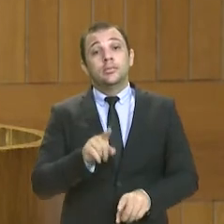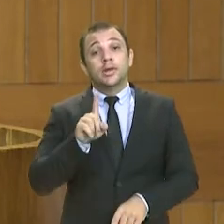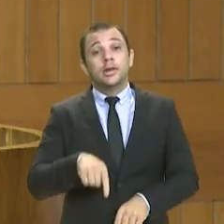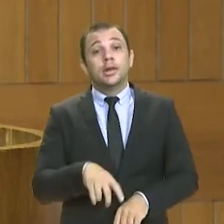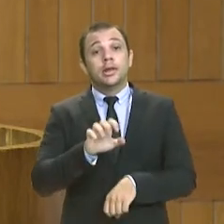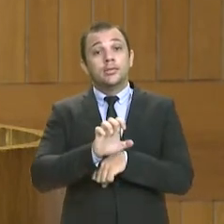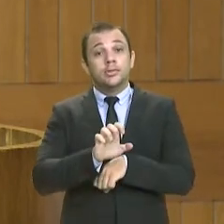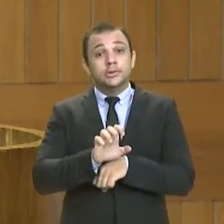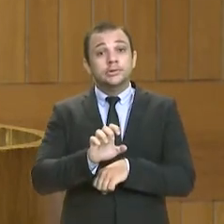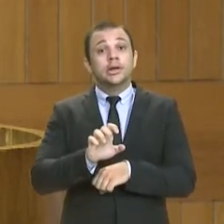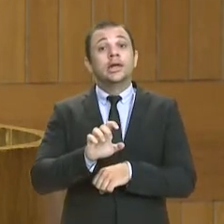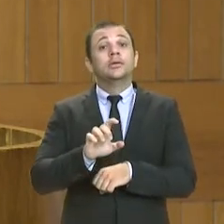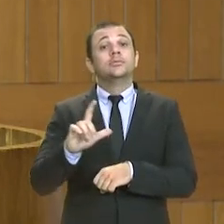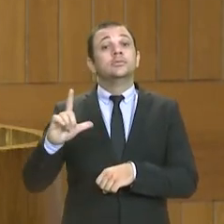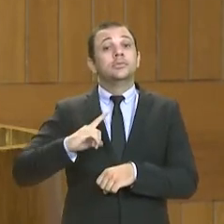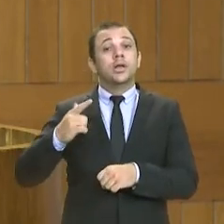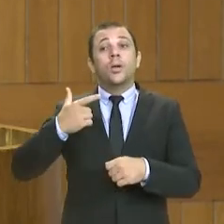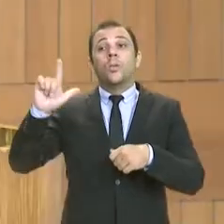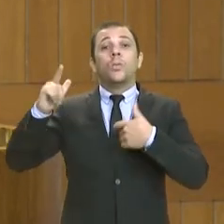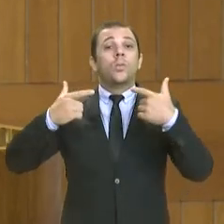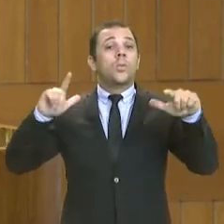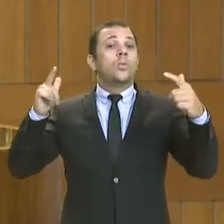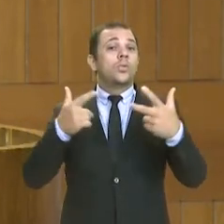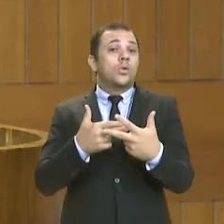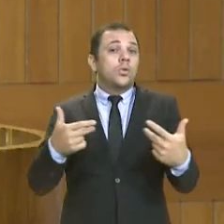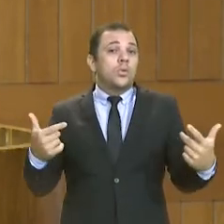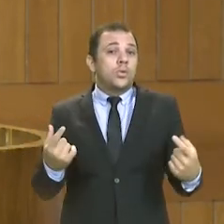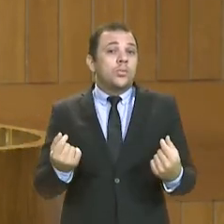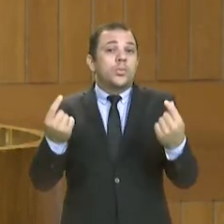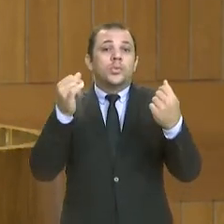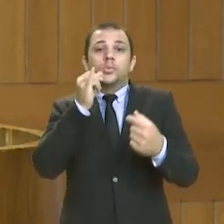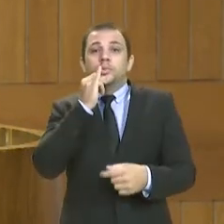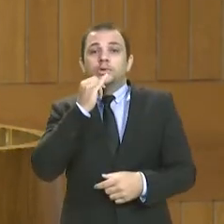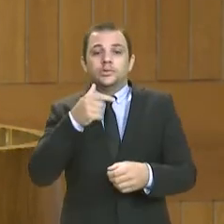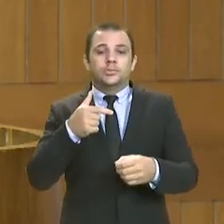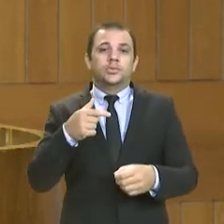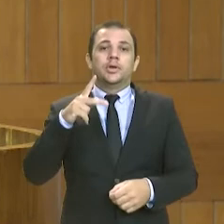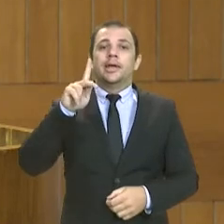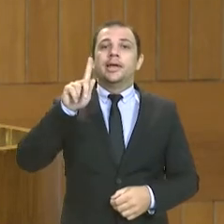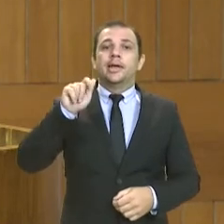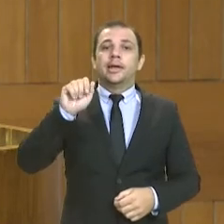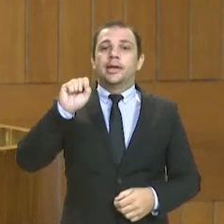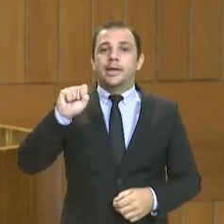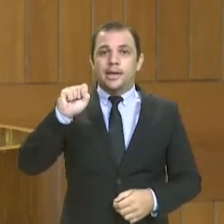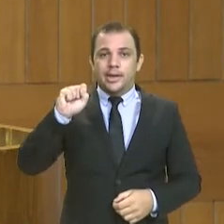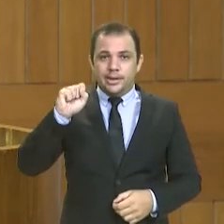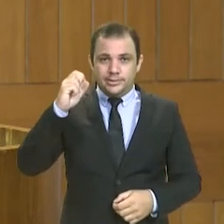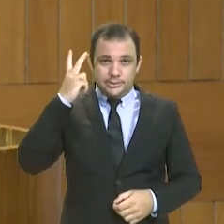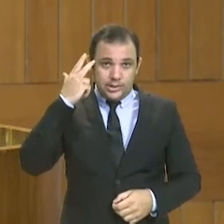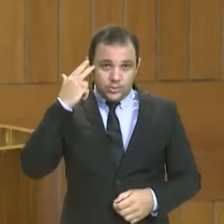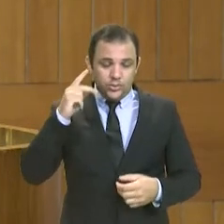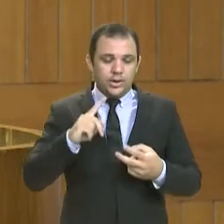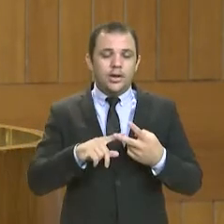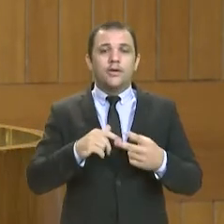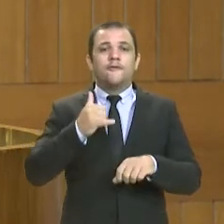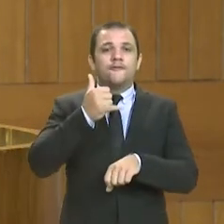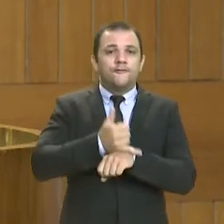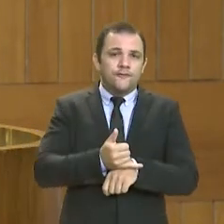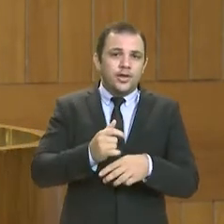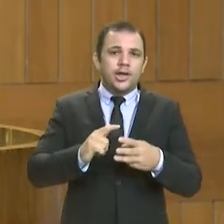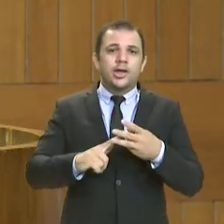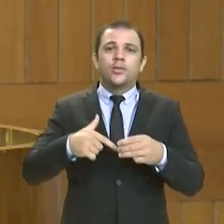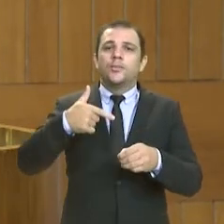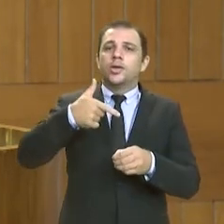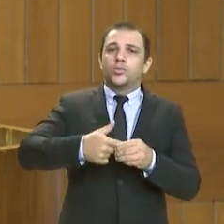outras riquezas, como o gás natural, o ferro, o petróleo, o ouro, o turismo. E isso é tudo,